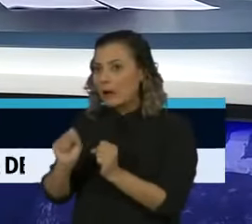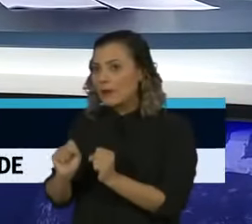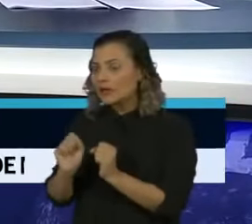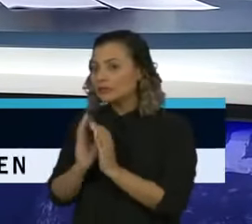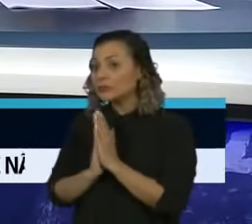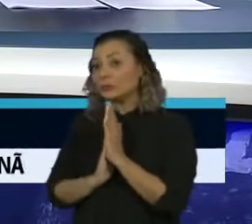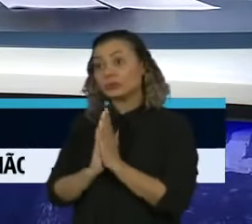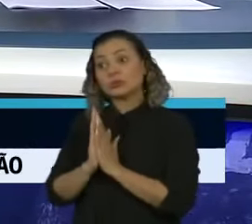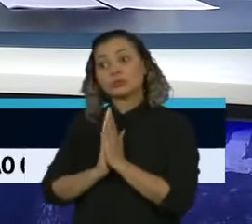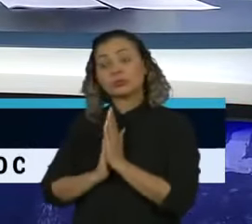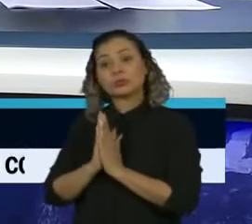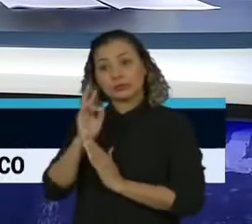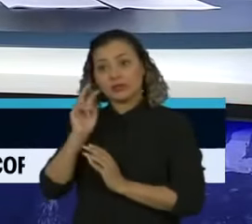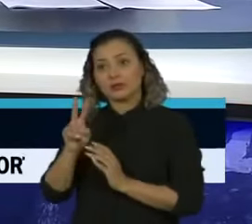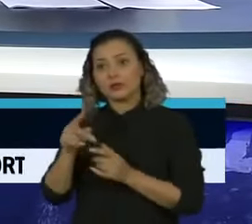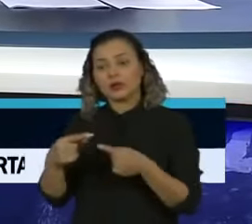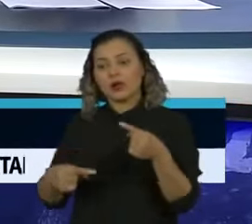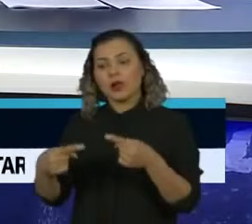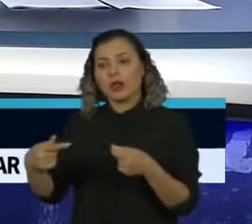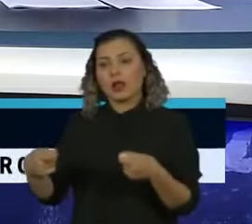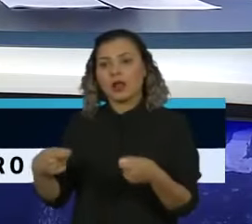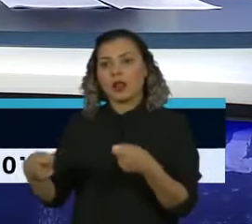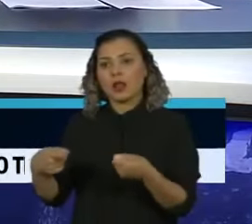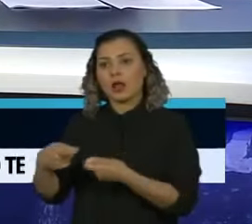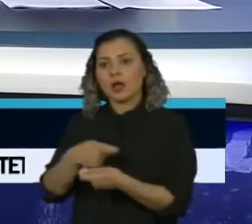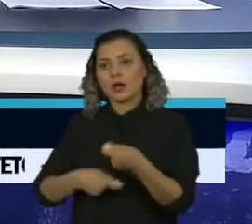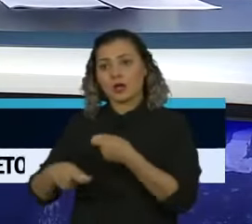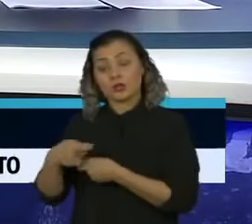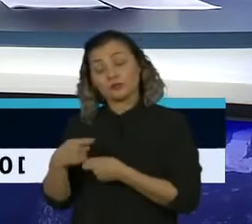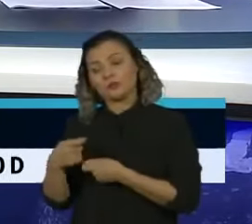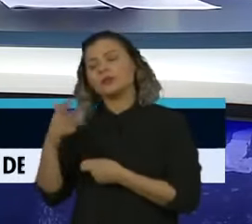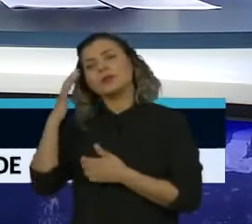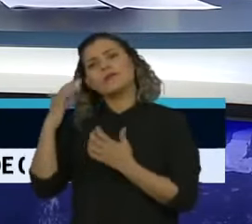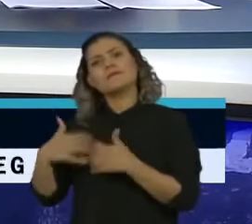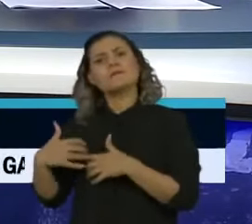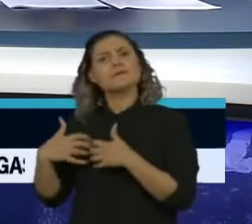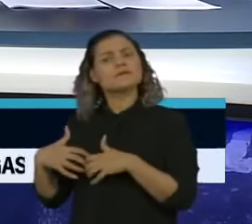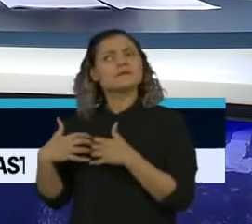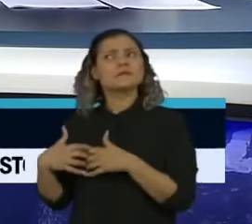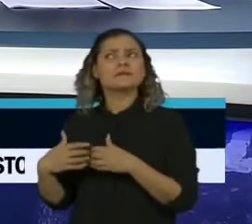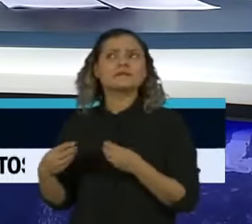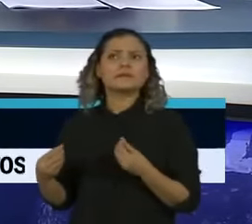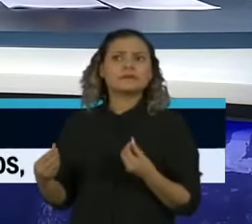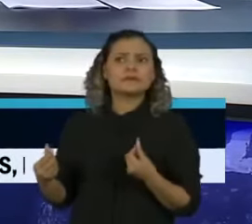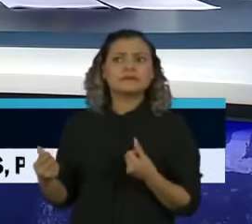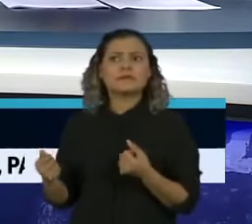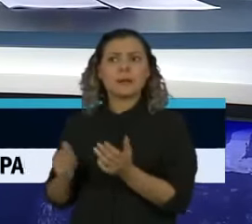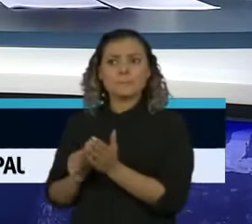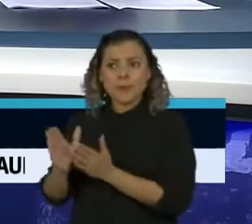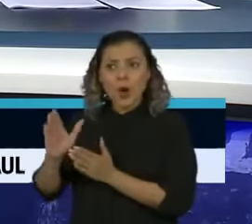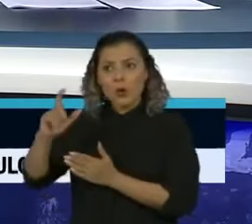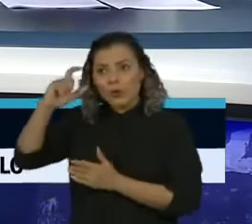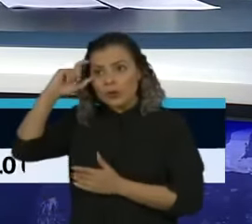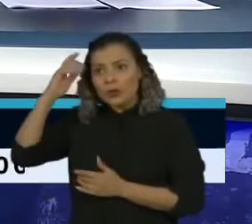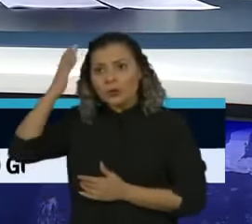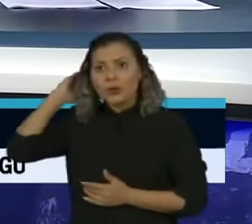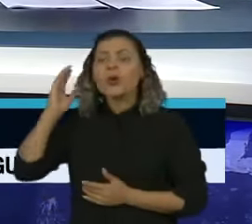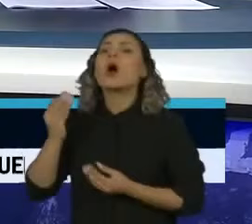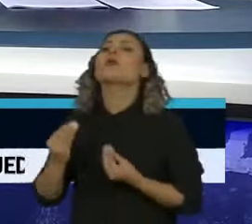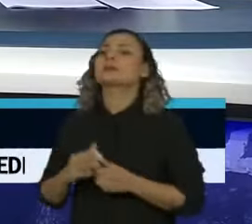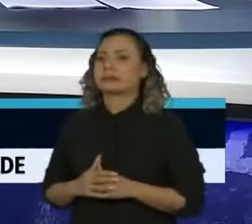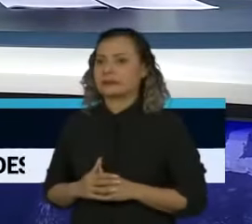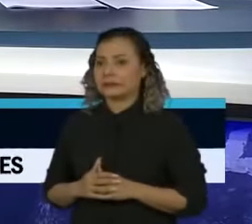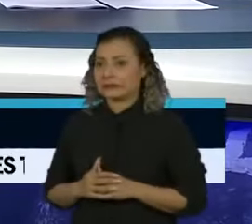econômica, como você mesmo colocou agora há pouco. E se nós pensarmos na possibilidade da saída do ministro Paulo Guedes?